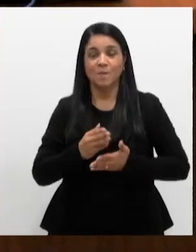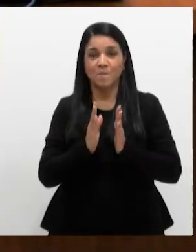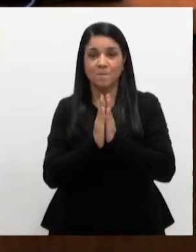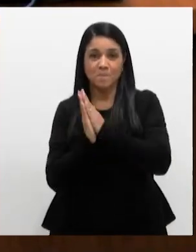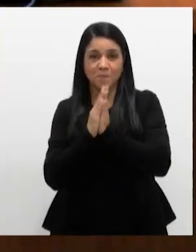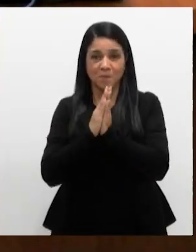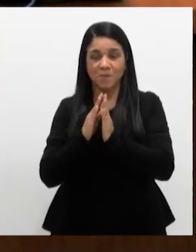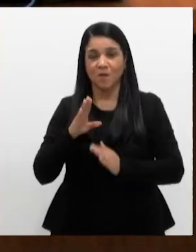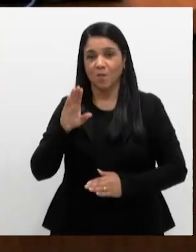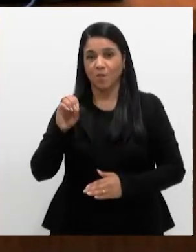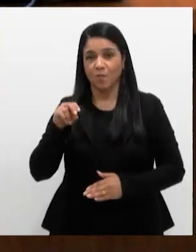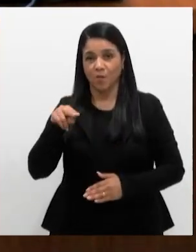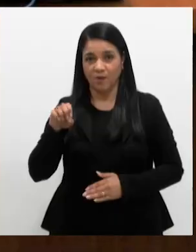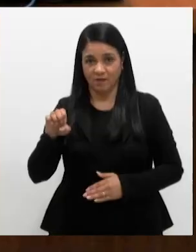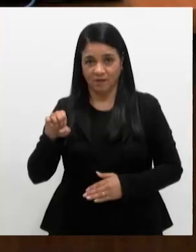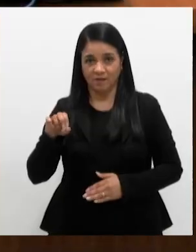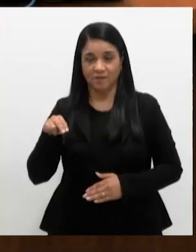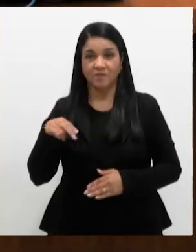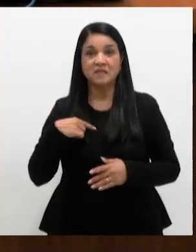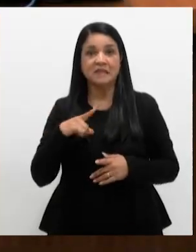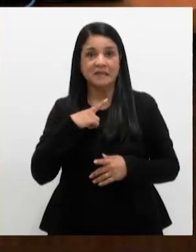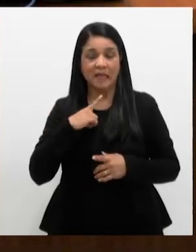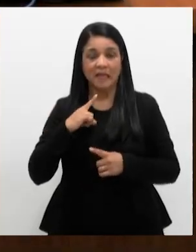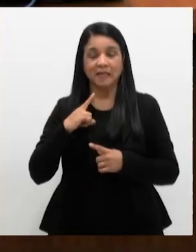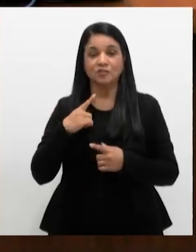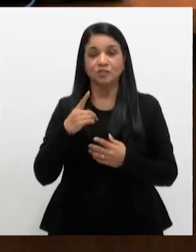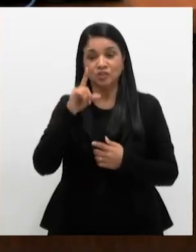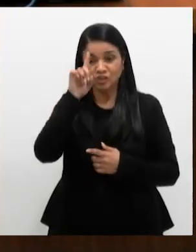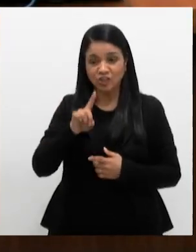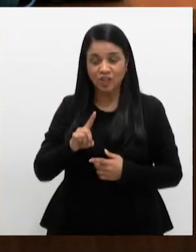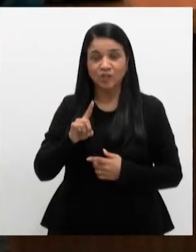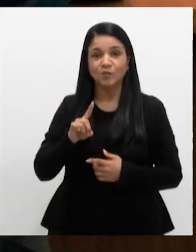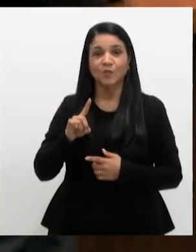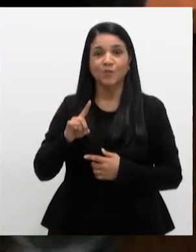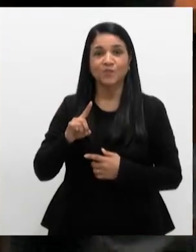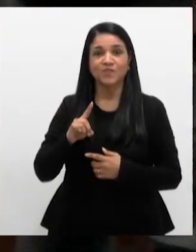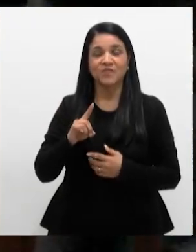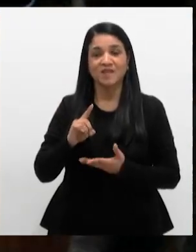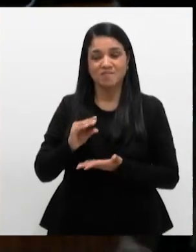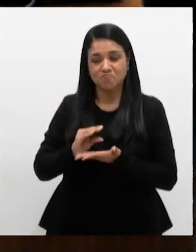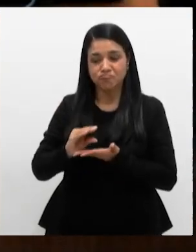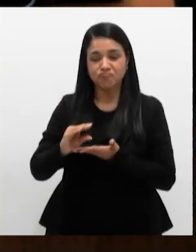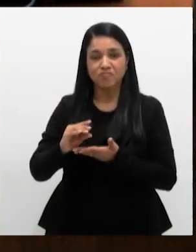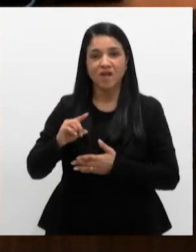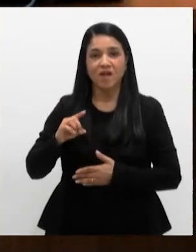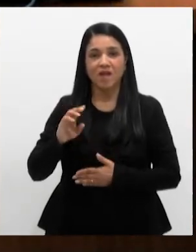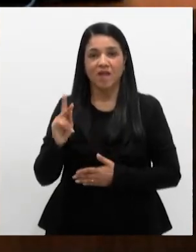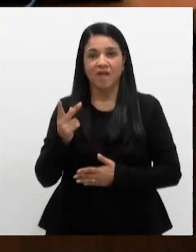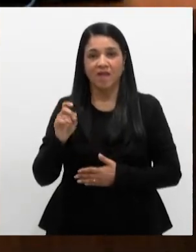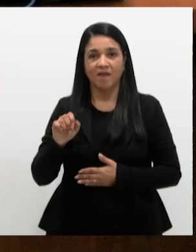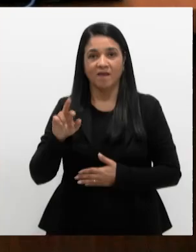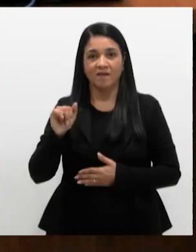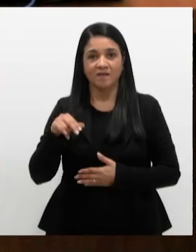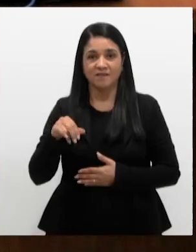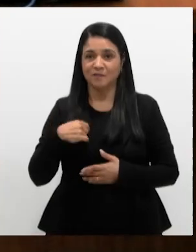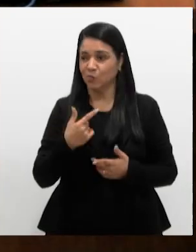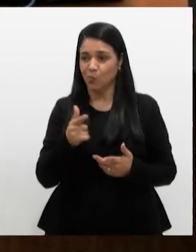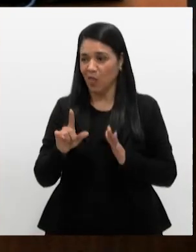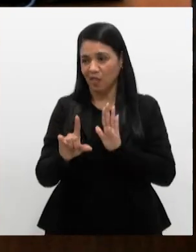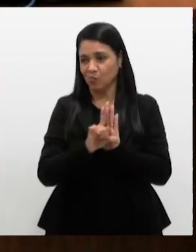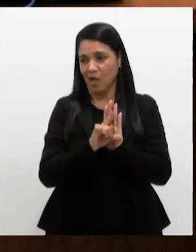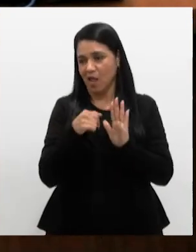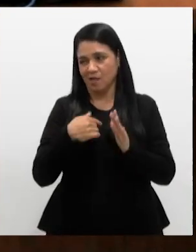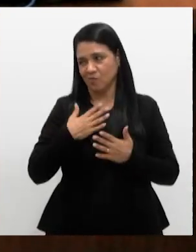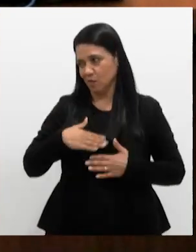achando que o bebezinho reborn tem direito à herança. Só para deixar claro que ainda não há essa pacificação na legislação, Paola. Fica